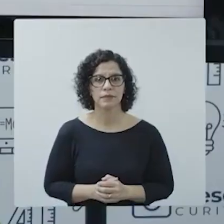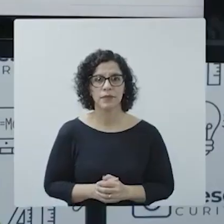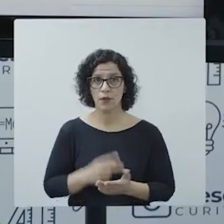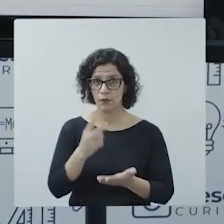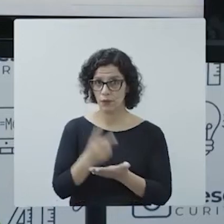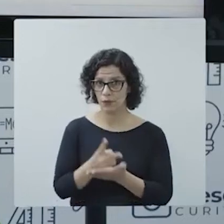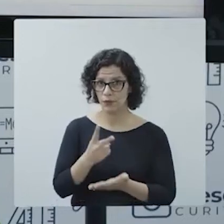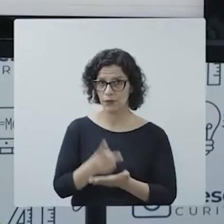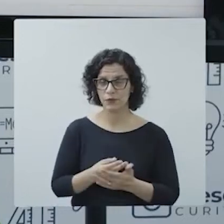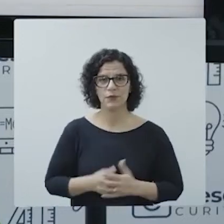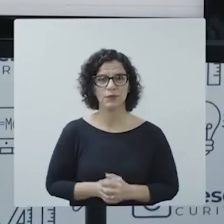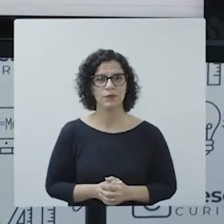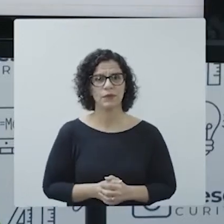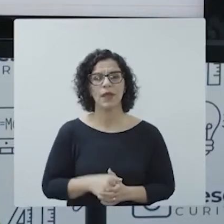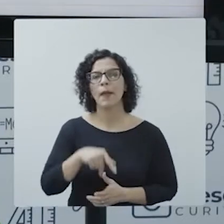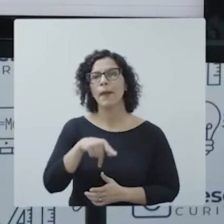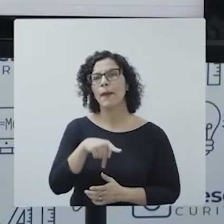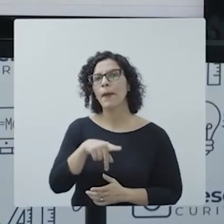Vamos continuar. Po.